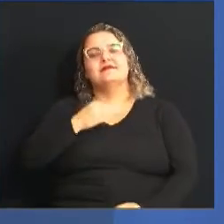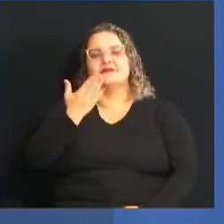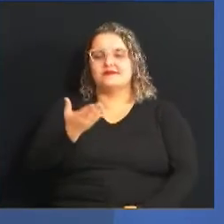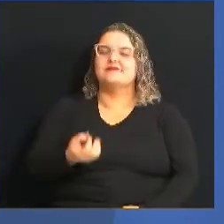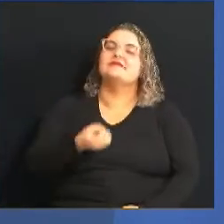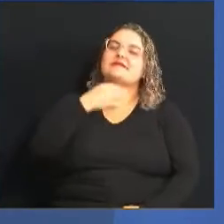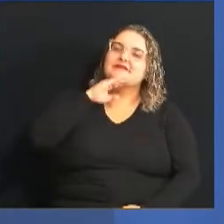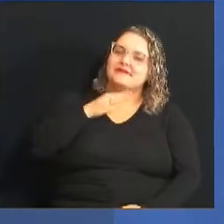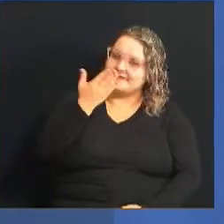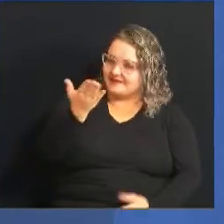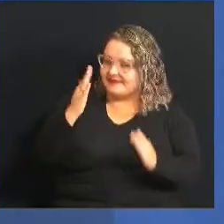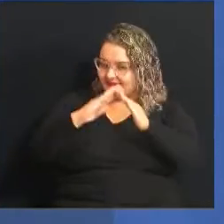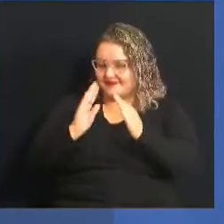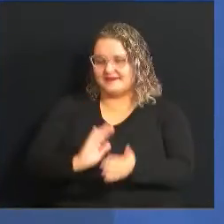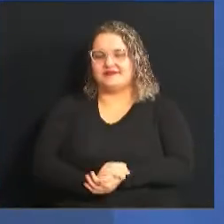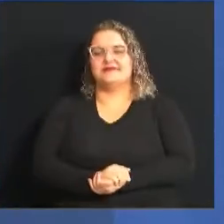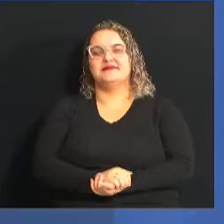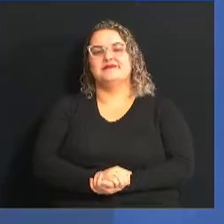aí de casa.